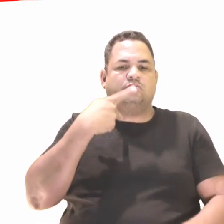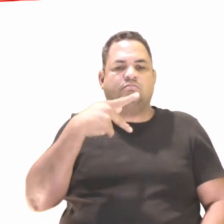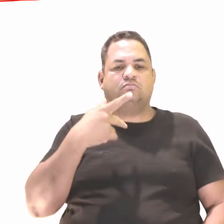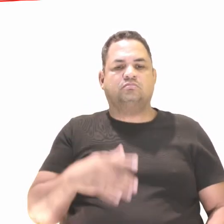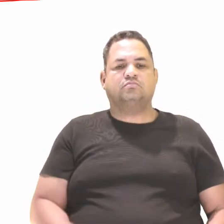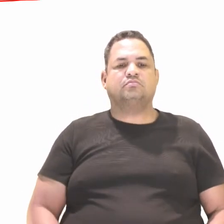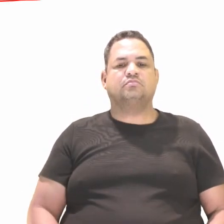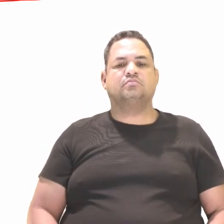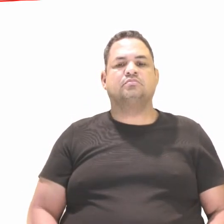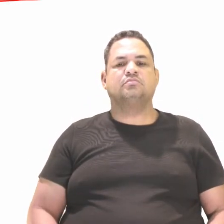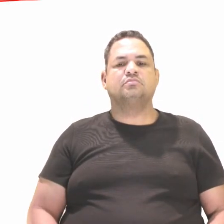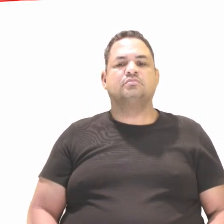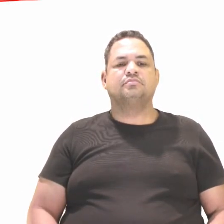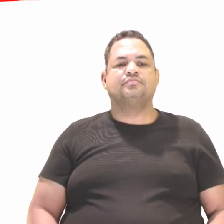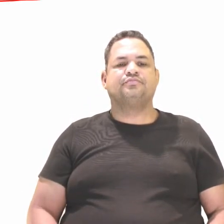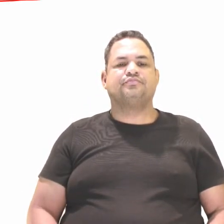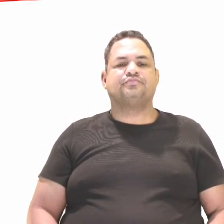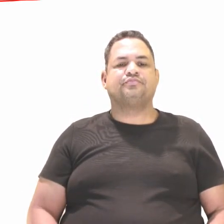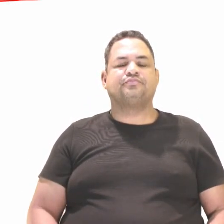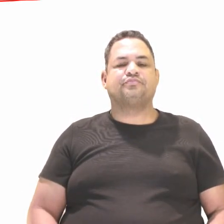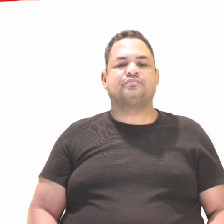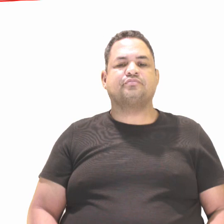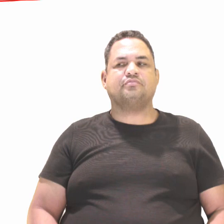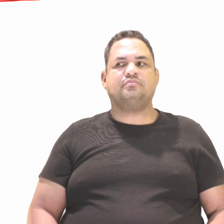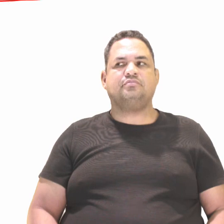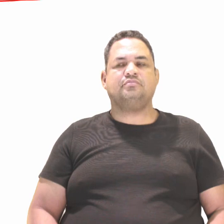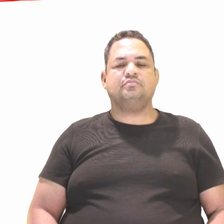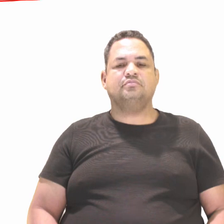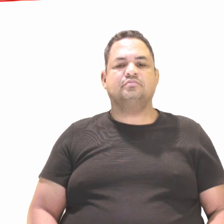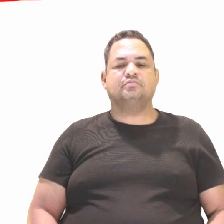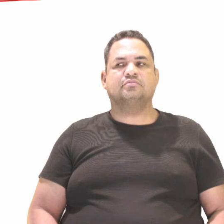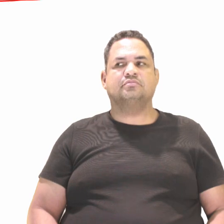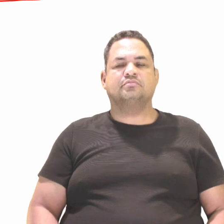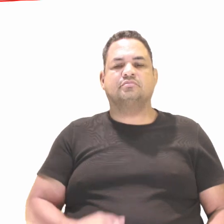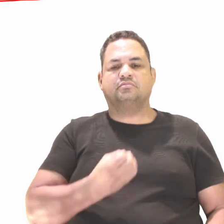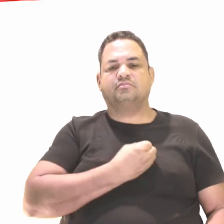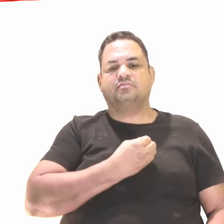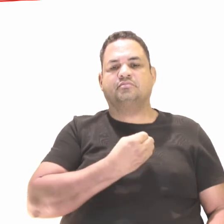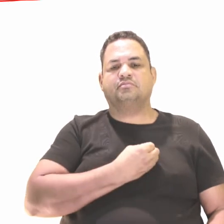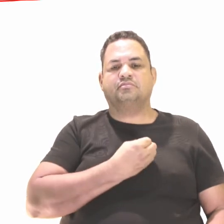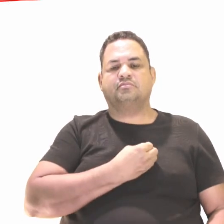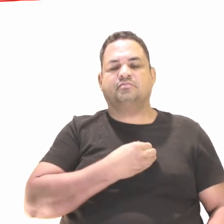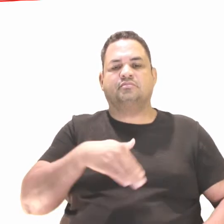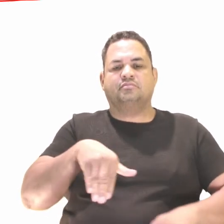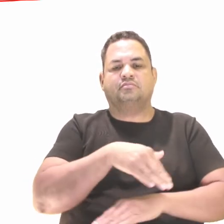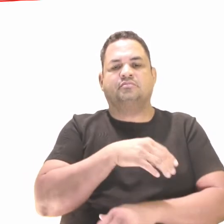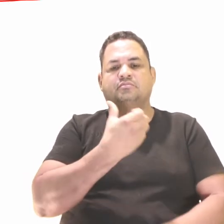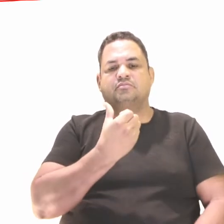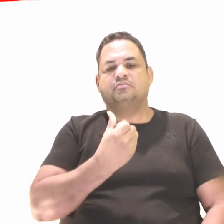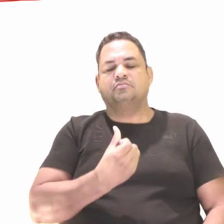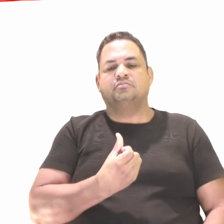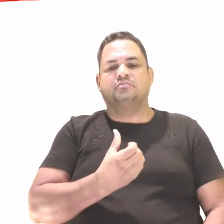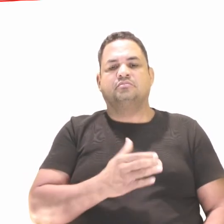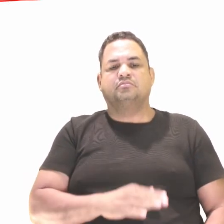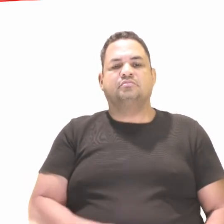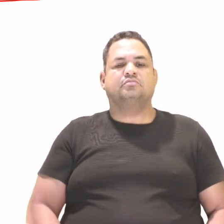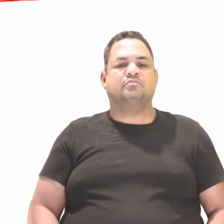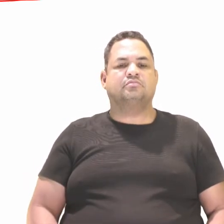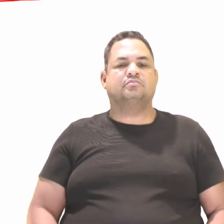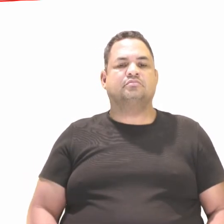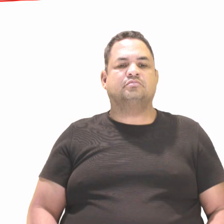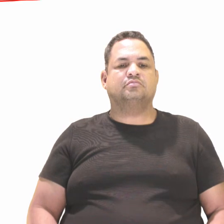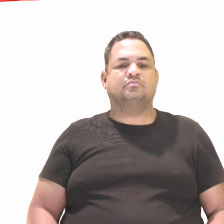que é na 6 Sunrise Avenue, na Avenida Sunrise, número 6, ele fala que é